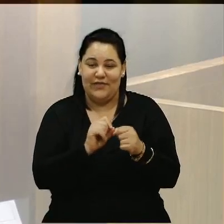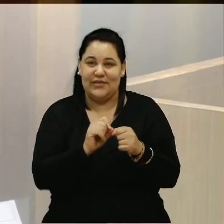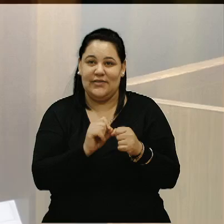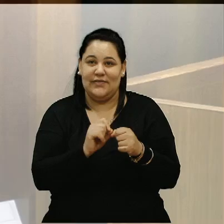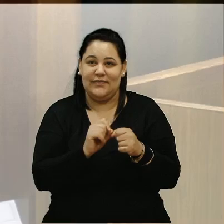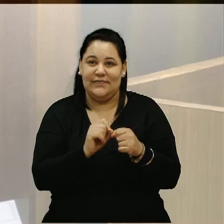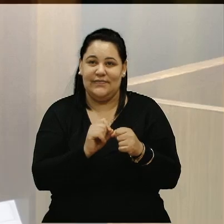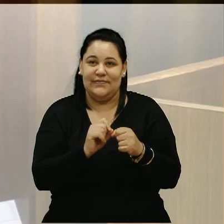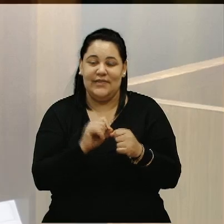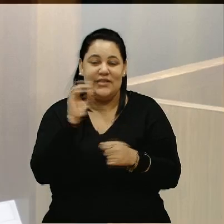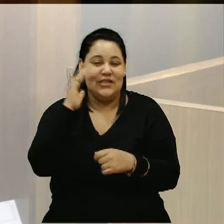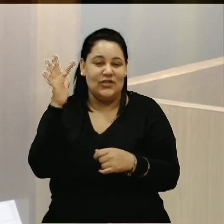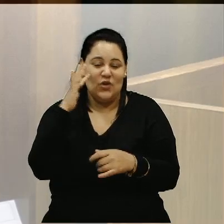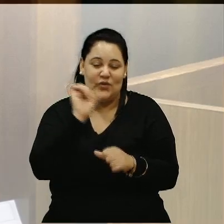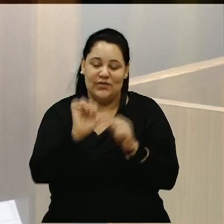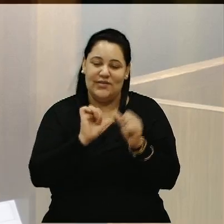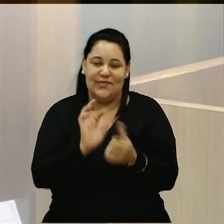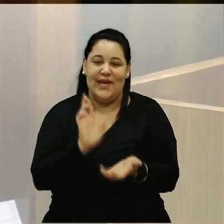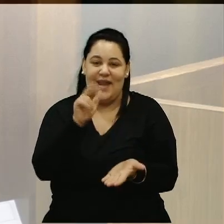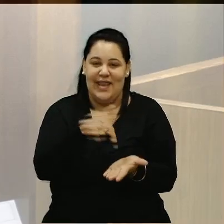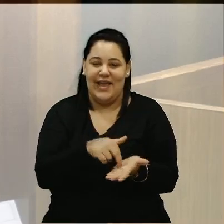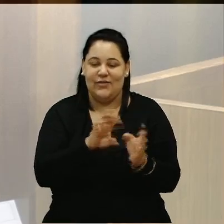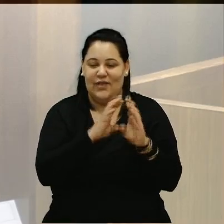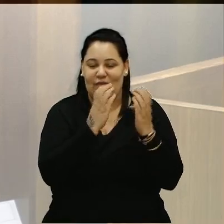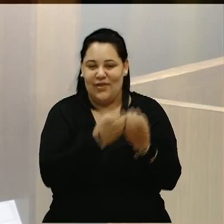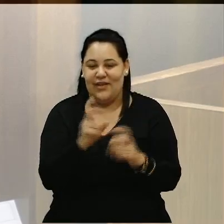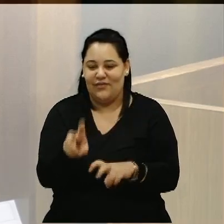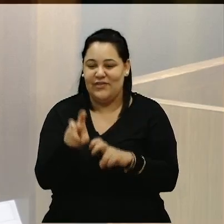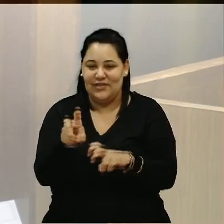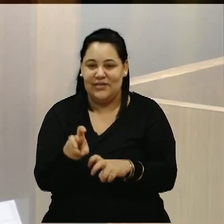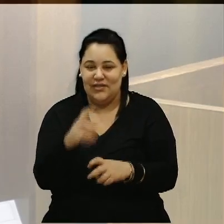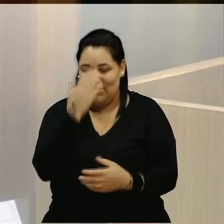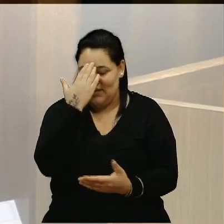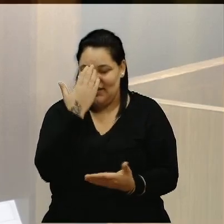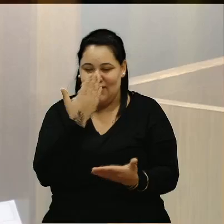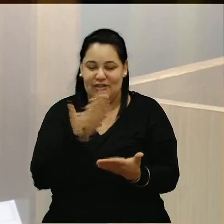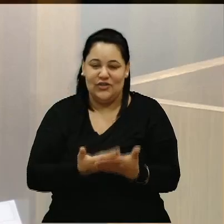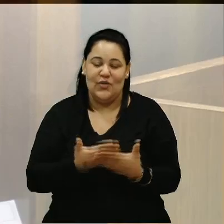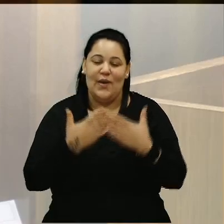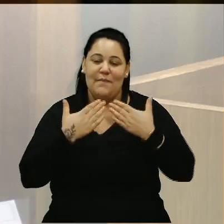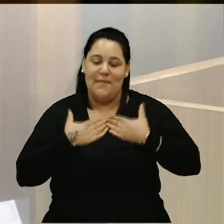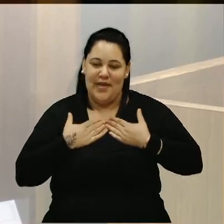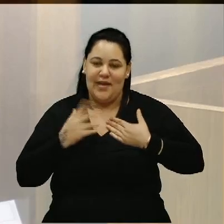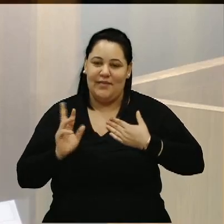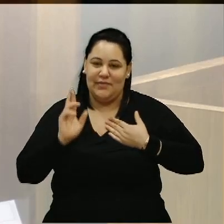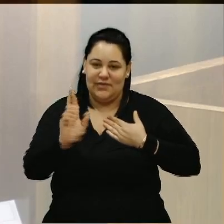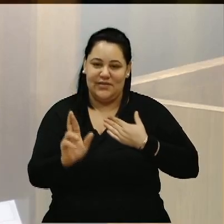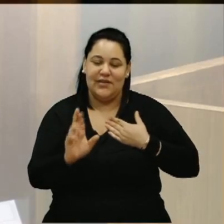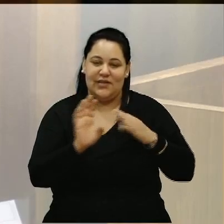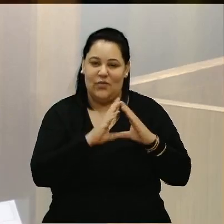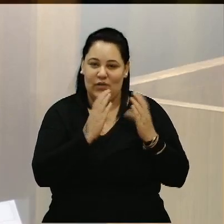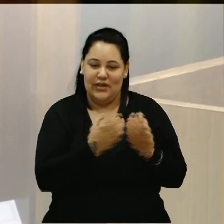realização pela comunidade de Fazenda Souza, que confiou a mim a sua representatividade aqui,